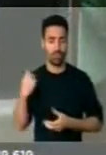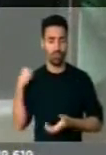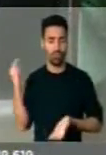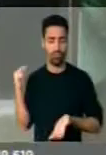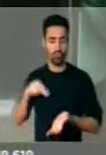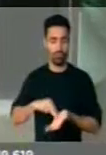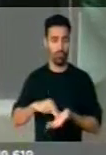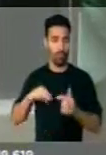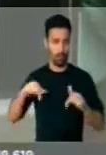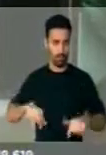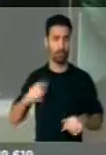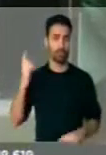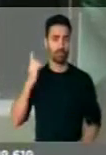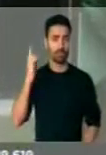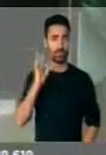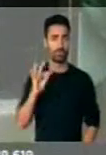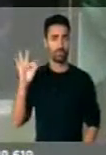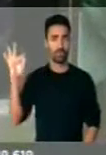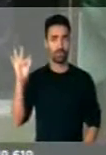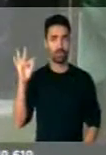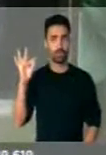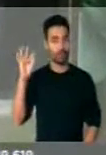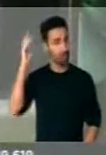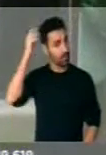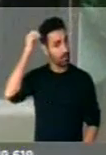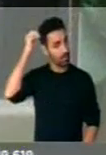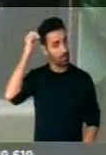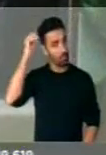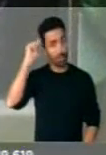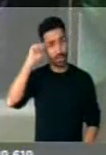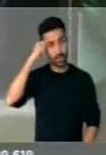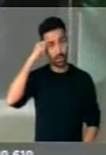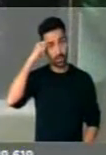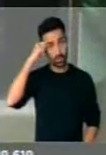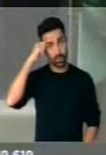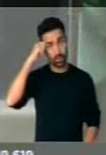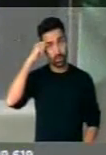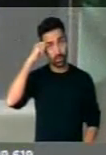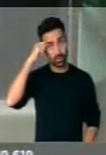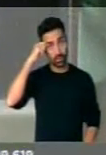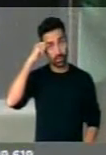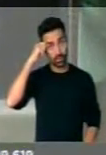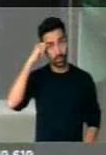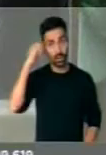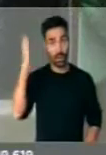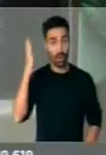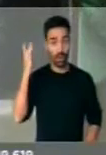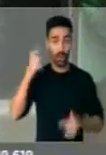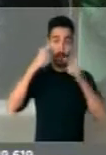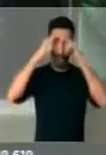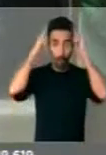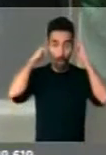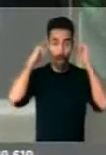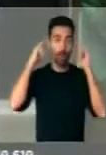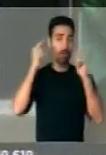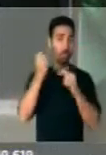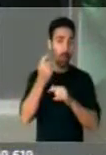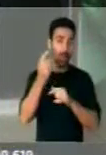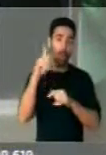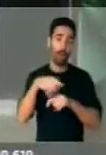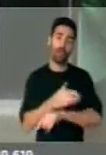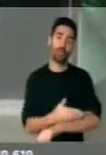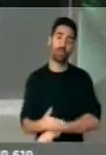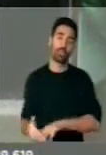casa com cabelos escuros. O que me restou já ficou branco. E eu tenho